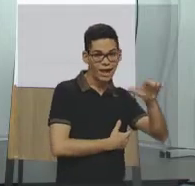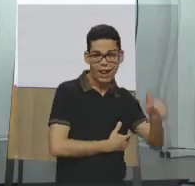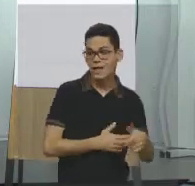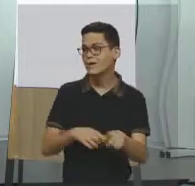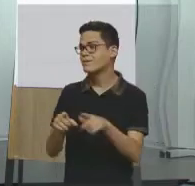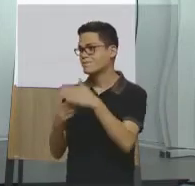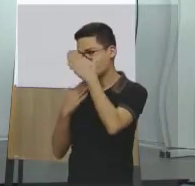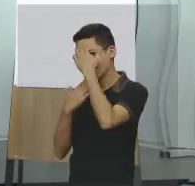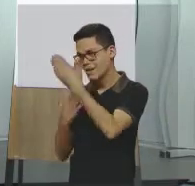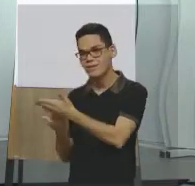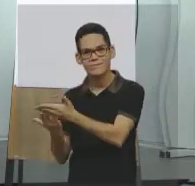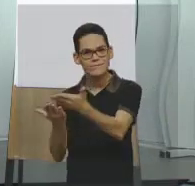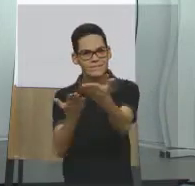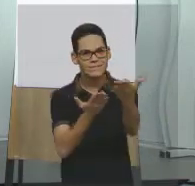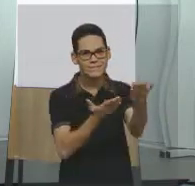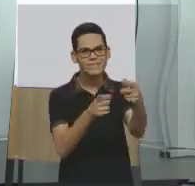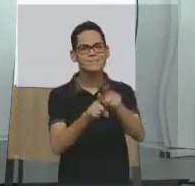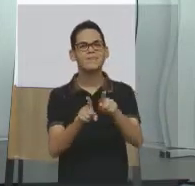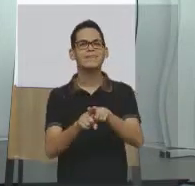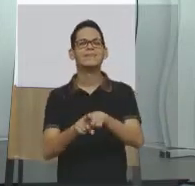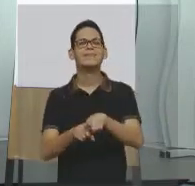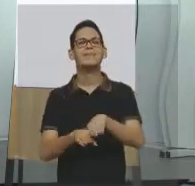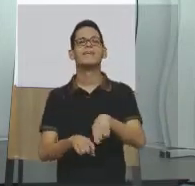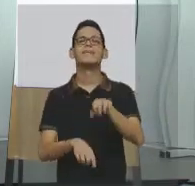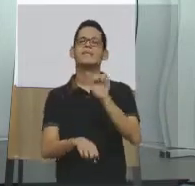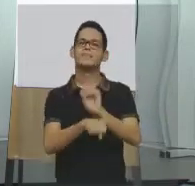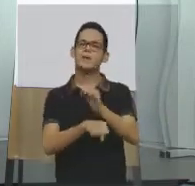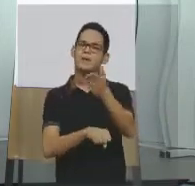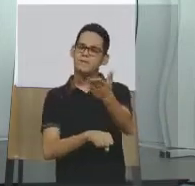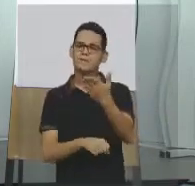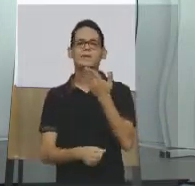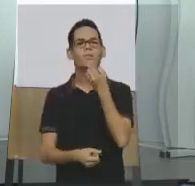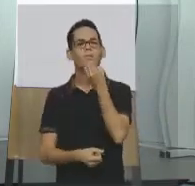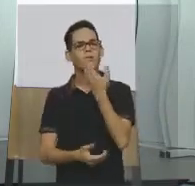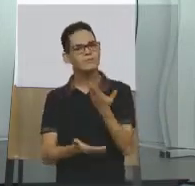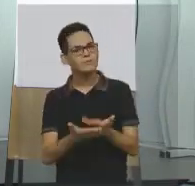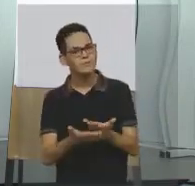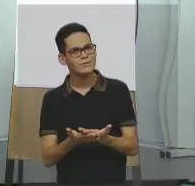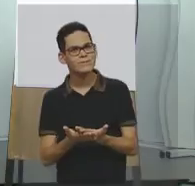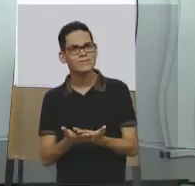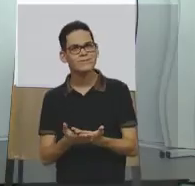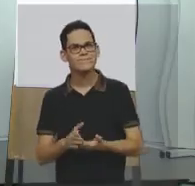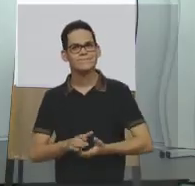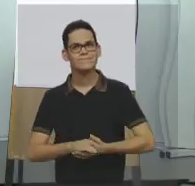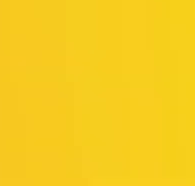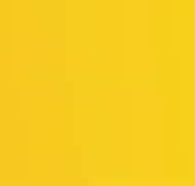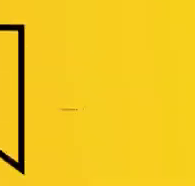espero que tenha sido útil. Eu desejo a vocês, como sempre, bons estudos.